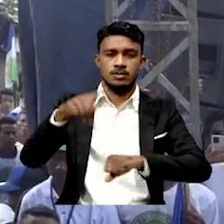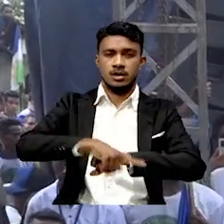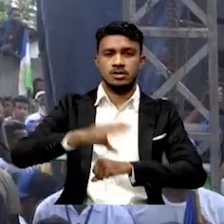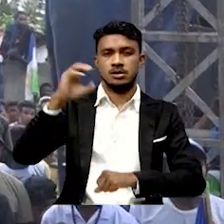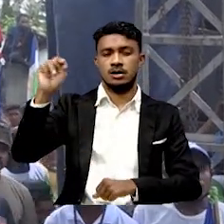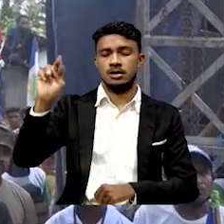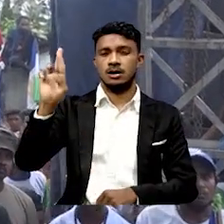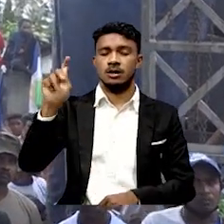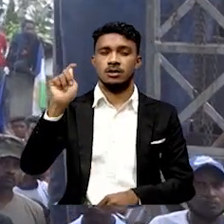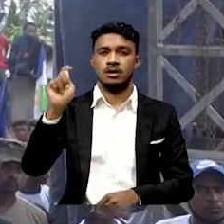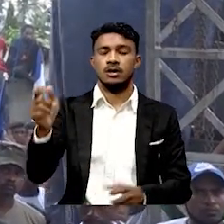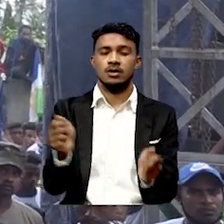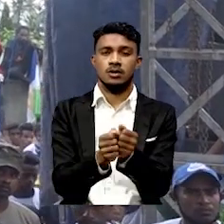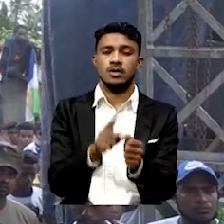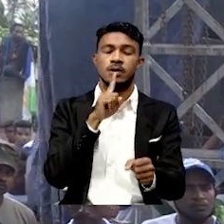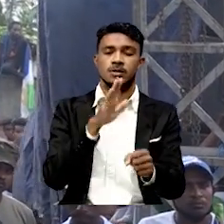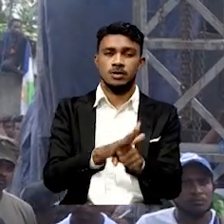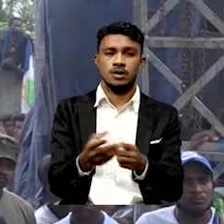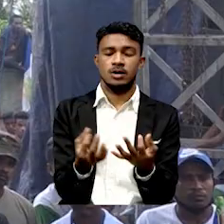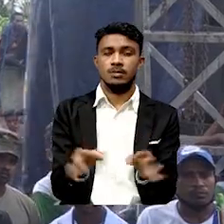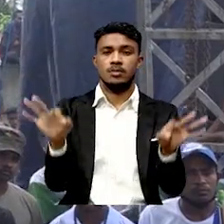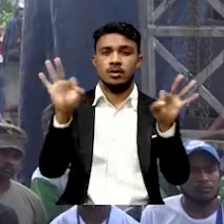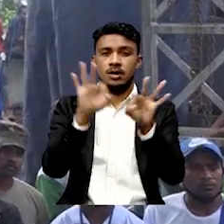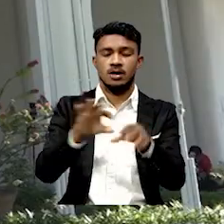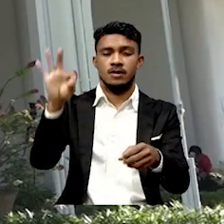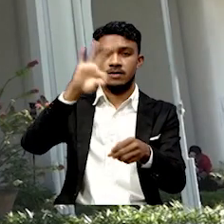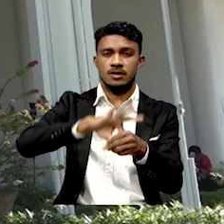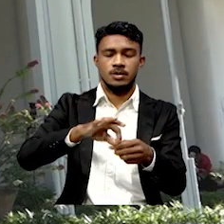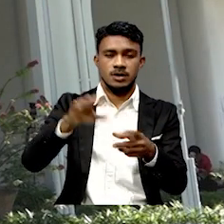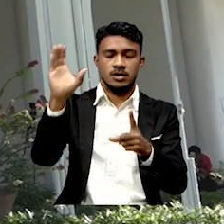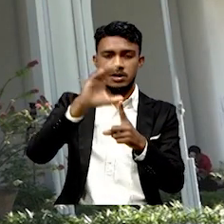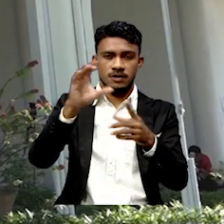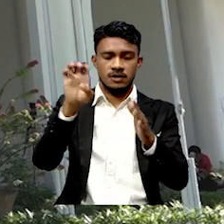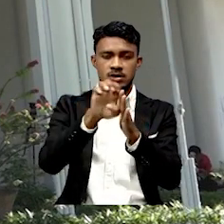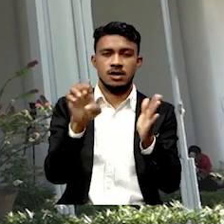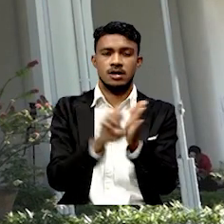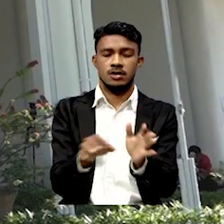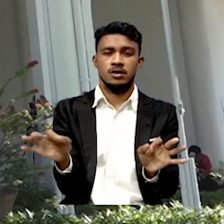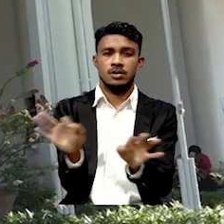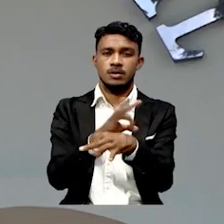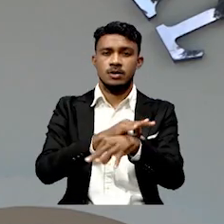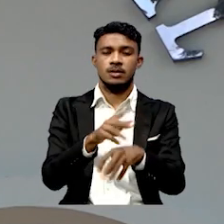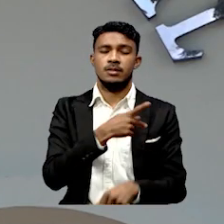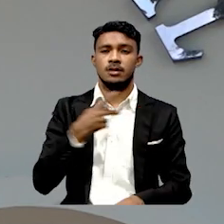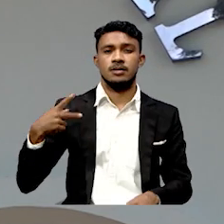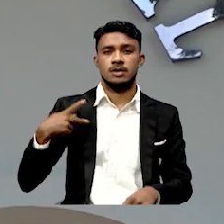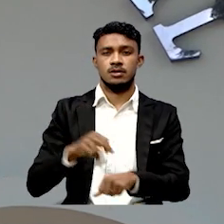CNRTN, o compromisso importante, banhir eleito ba chefe estado, se dissolve parlamento nacional,